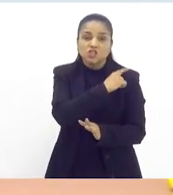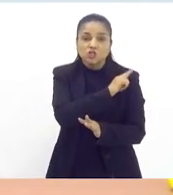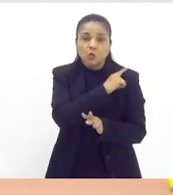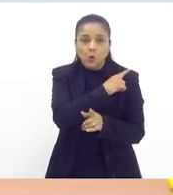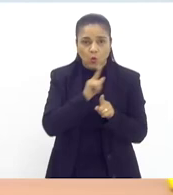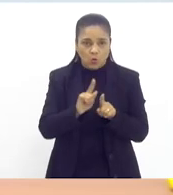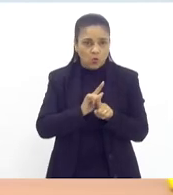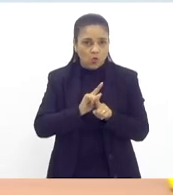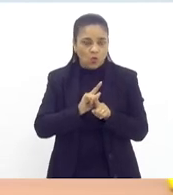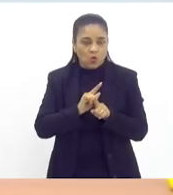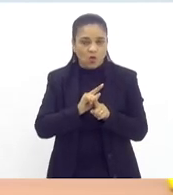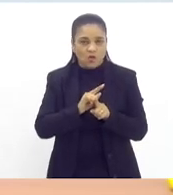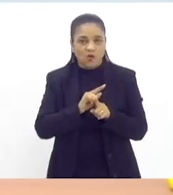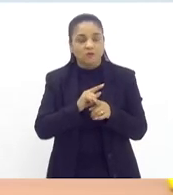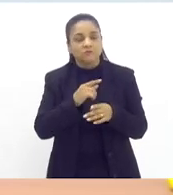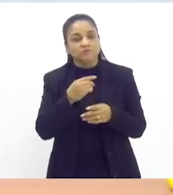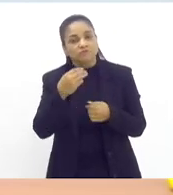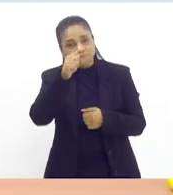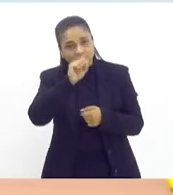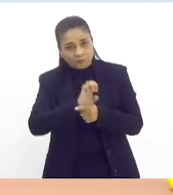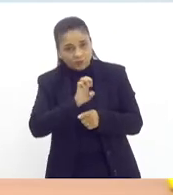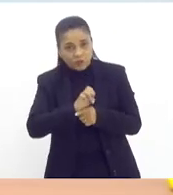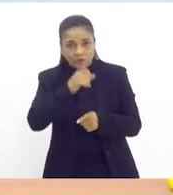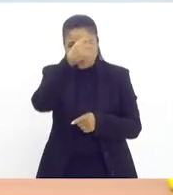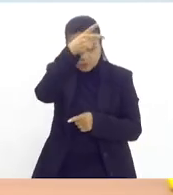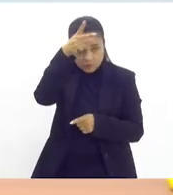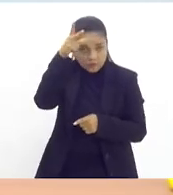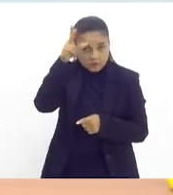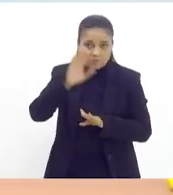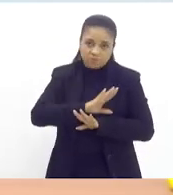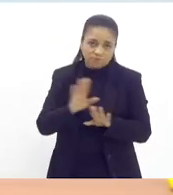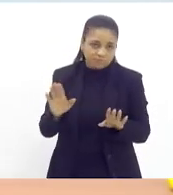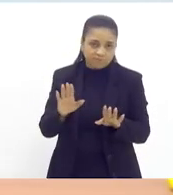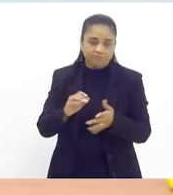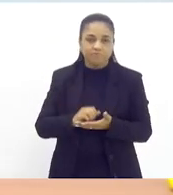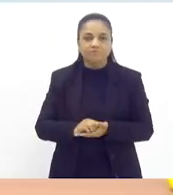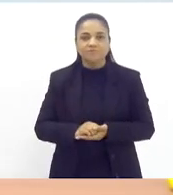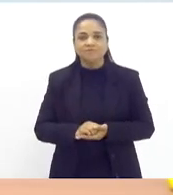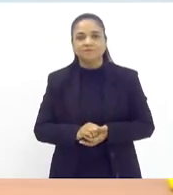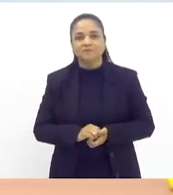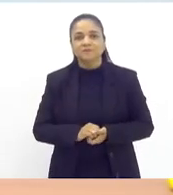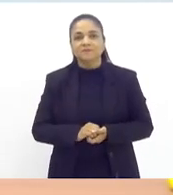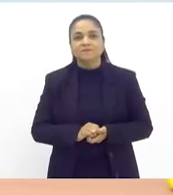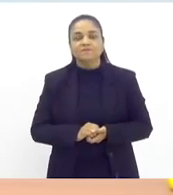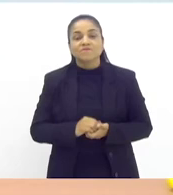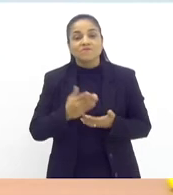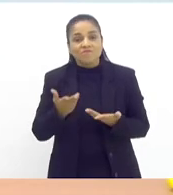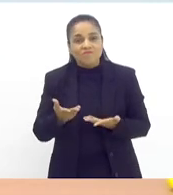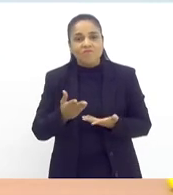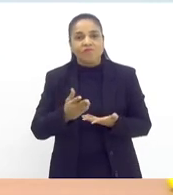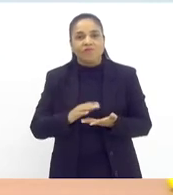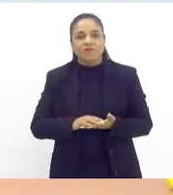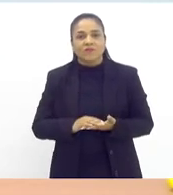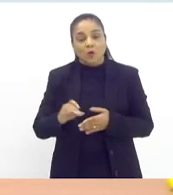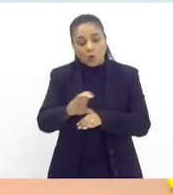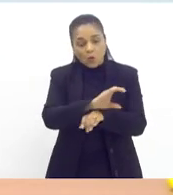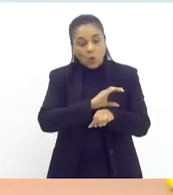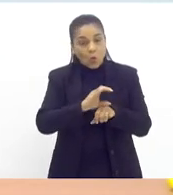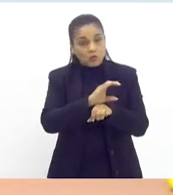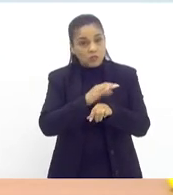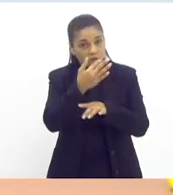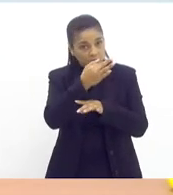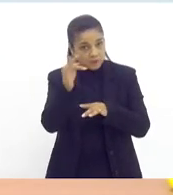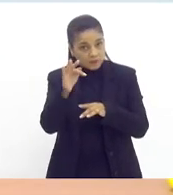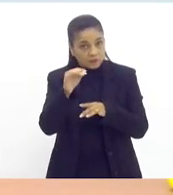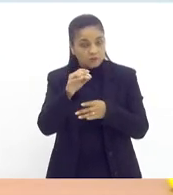dos estados, dos municípios e das empresas que acumularam saldo credores. Está certo? É isso que ele faz, esse Conselho Federativo. E